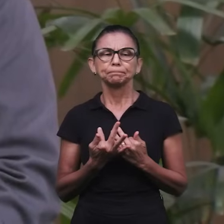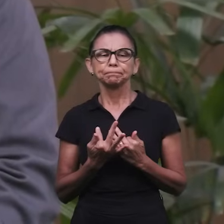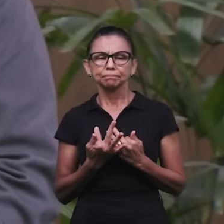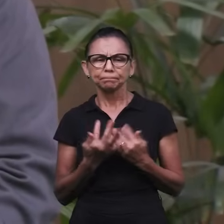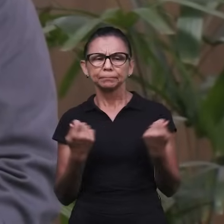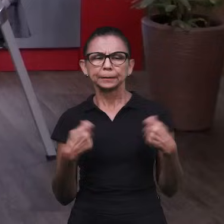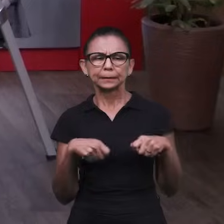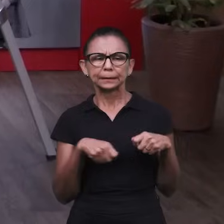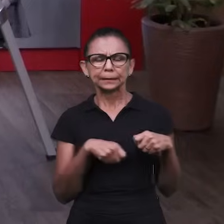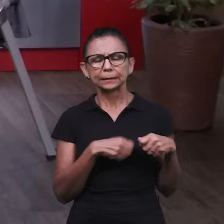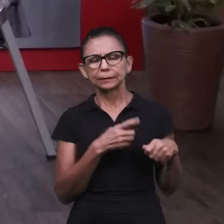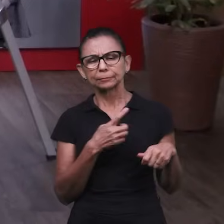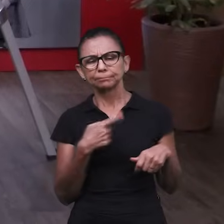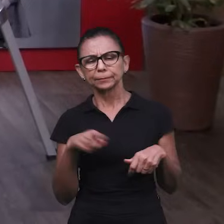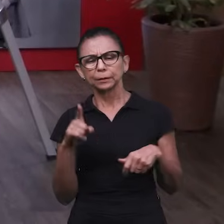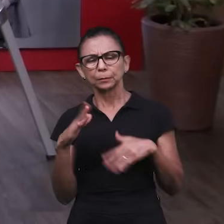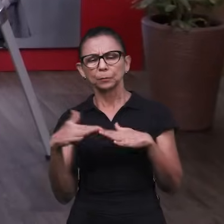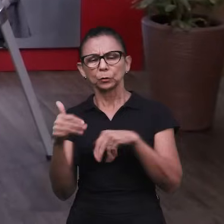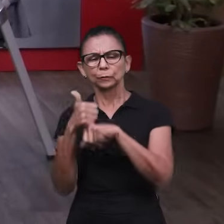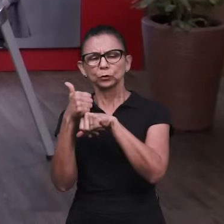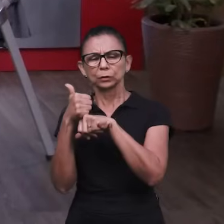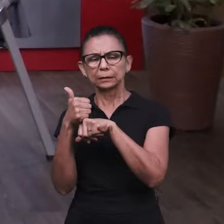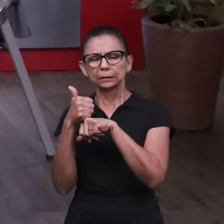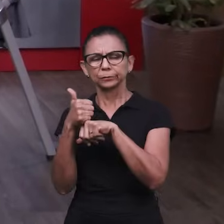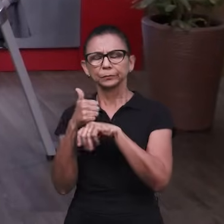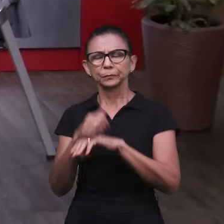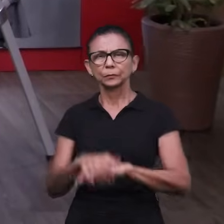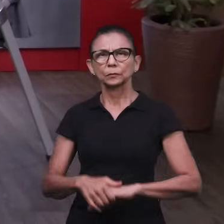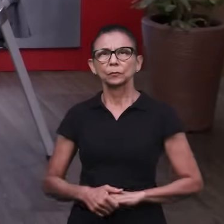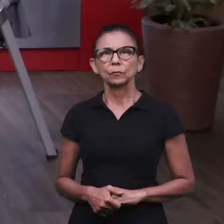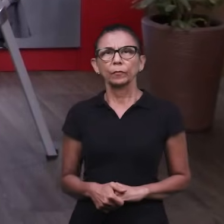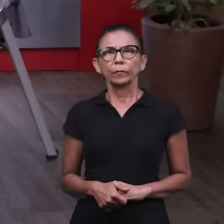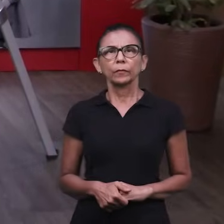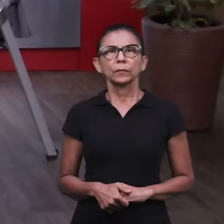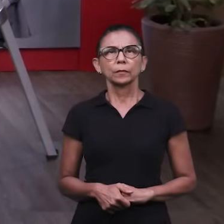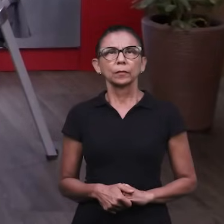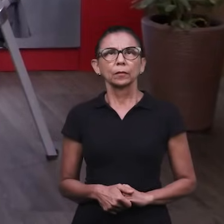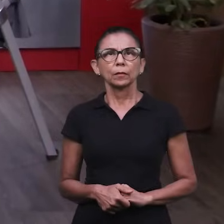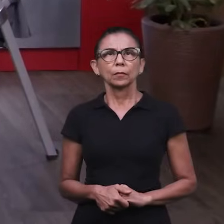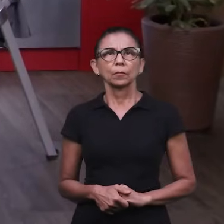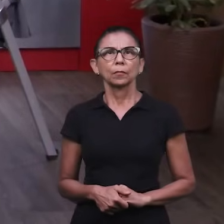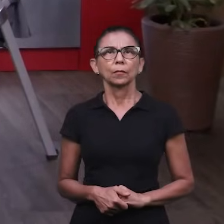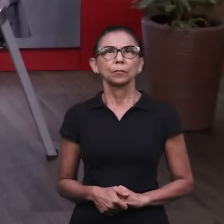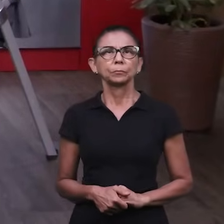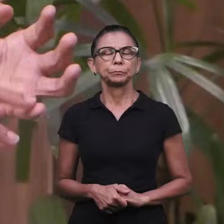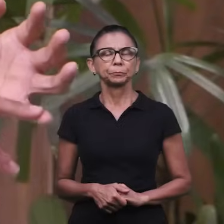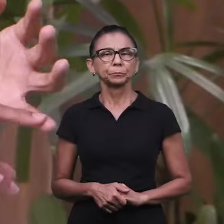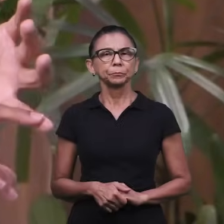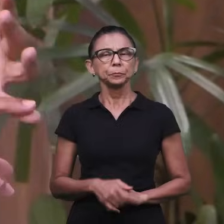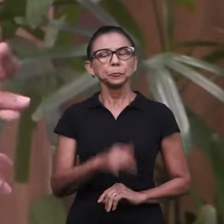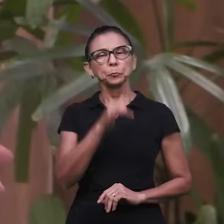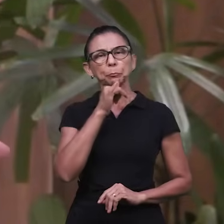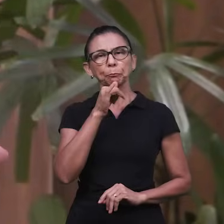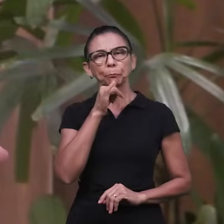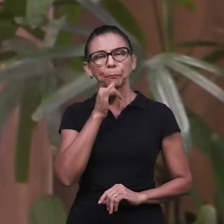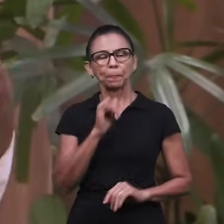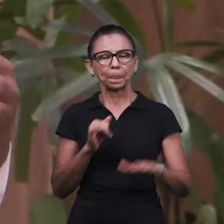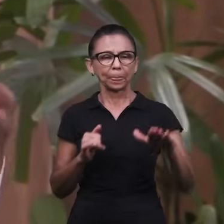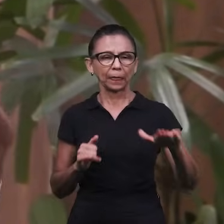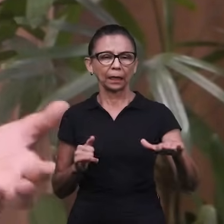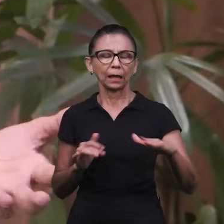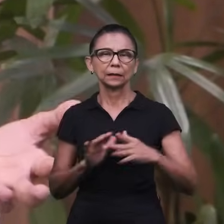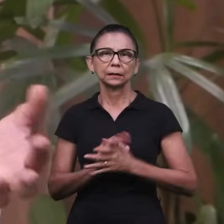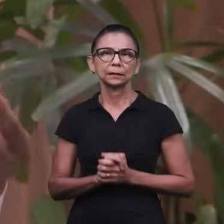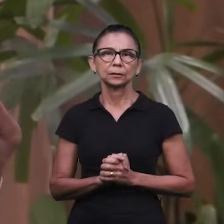profissional diagnosticar. Sinais indicadores que é preciso ter atenção àquele comportamento. Então, uma criança que não consegue